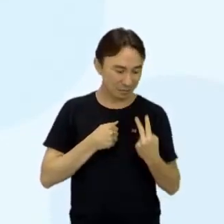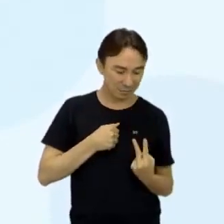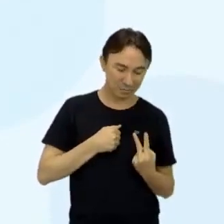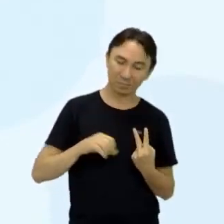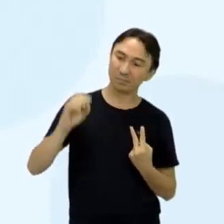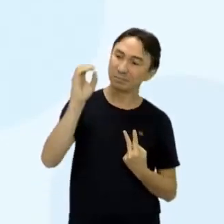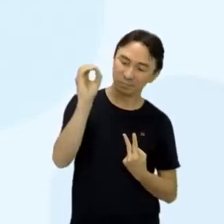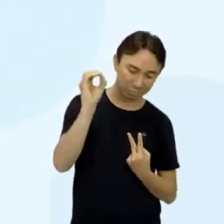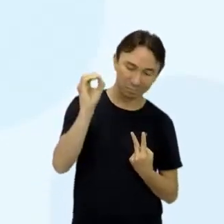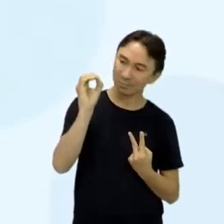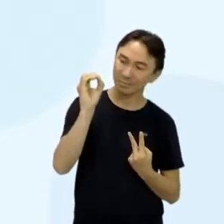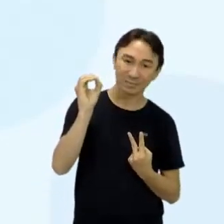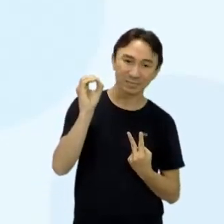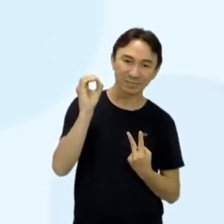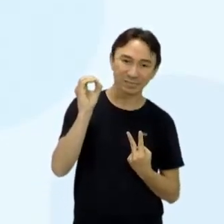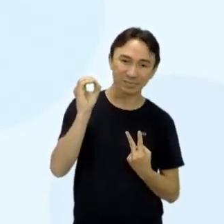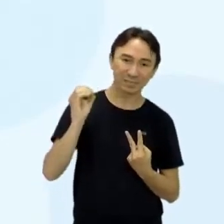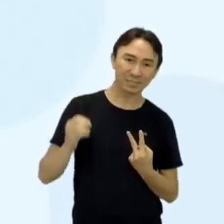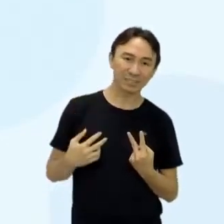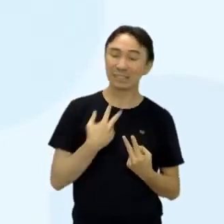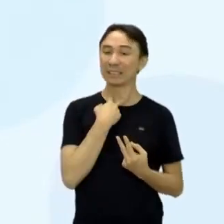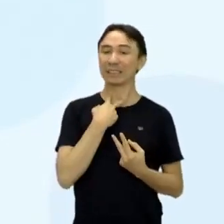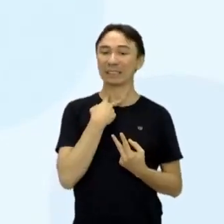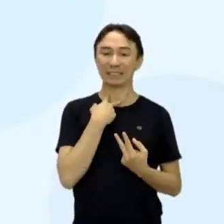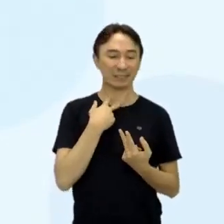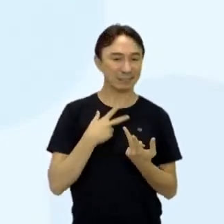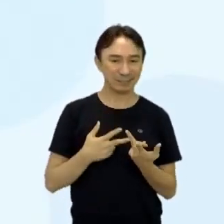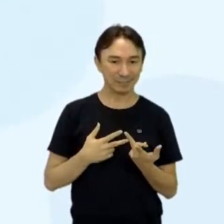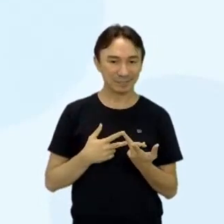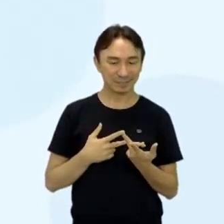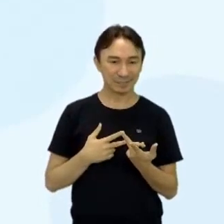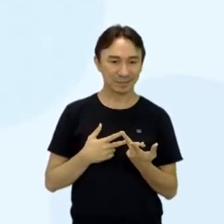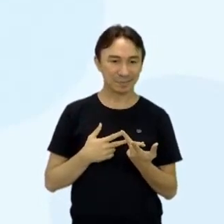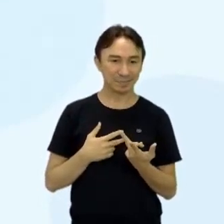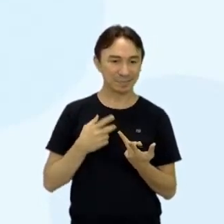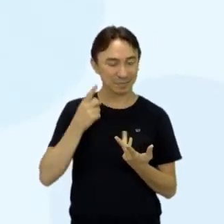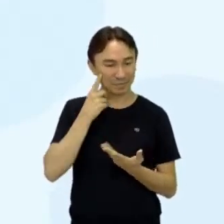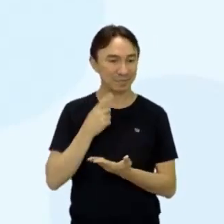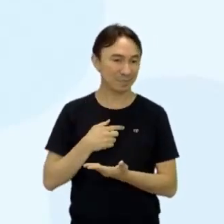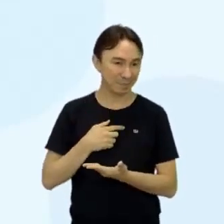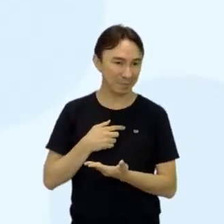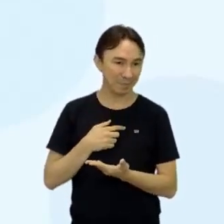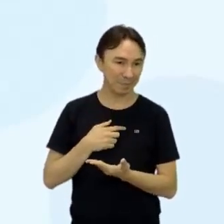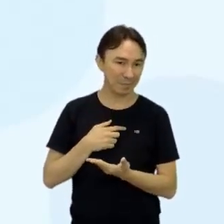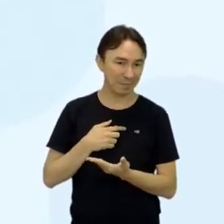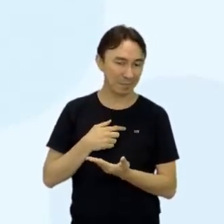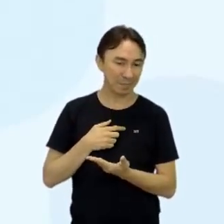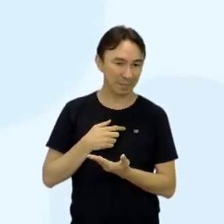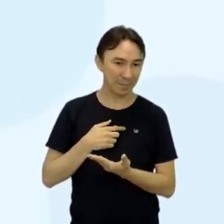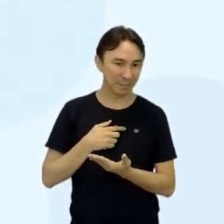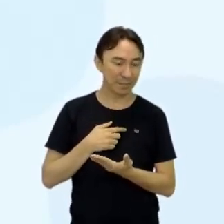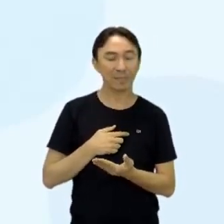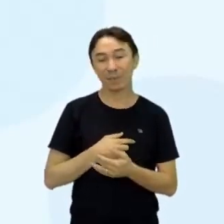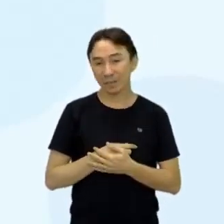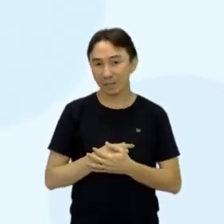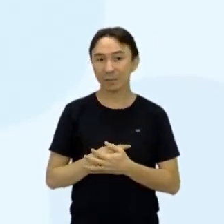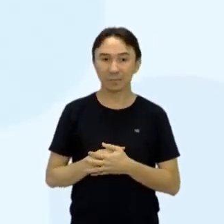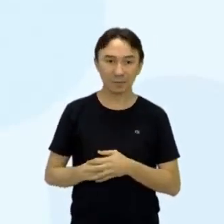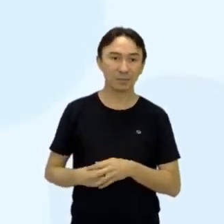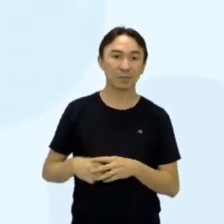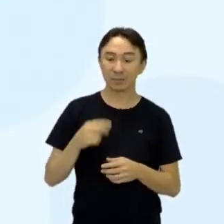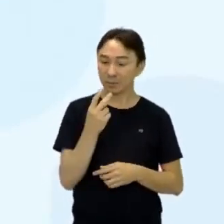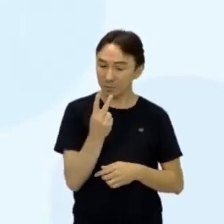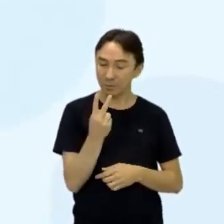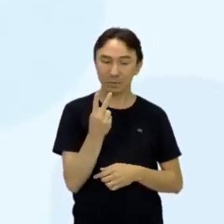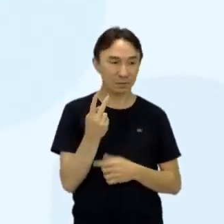Então, fura essa propriedade, fura essa divisão euclidiana, tá certo? Então, a gente diz que não pode dividir